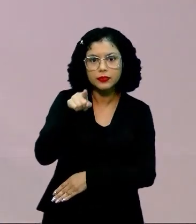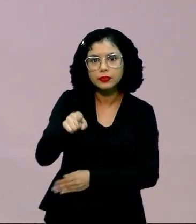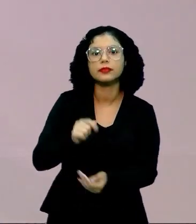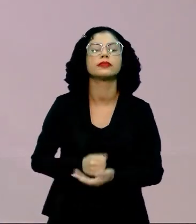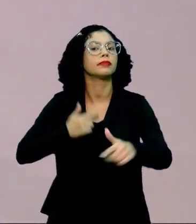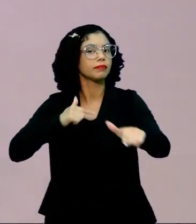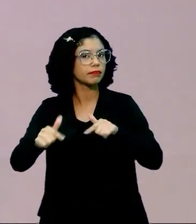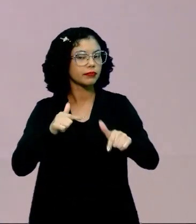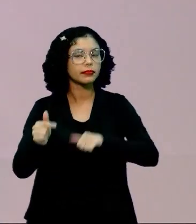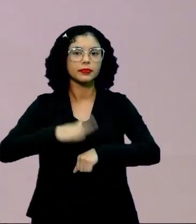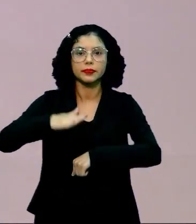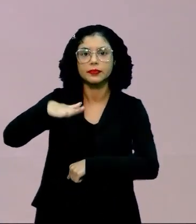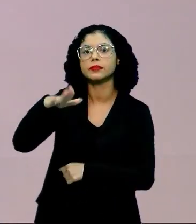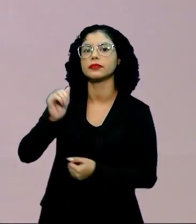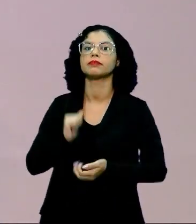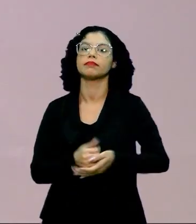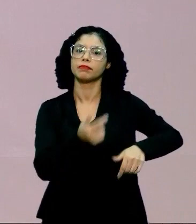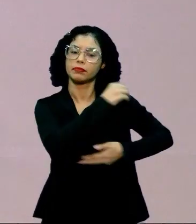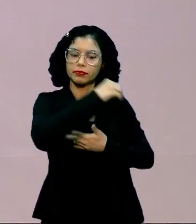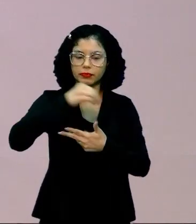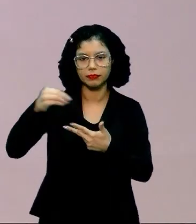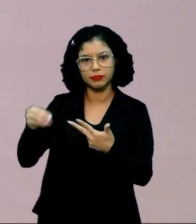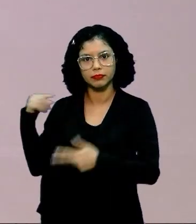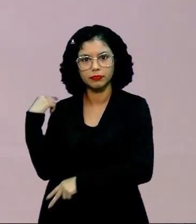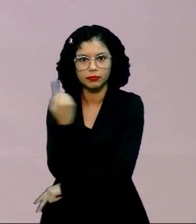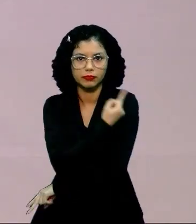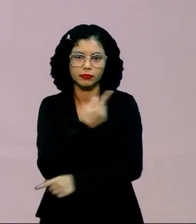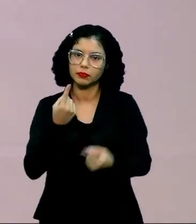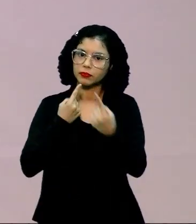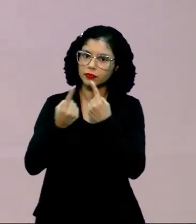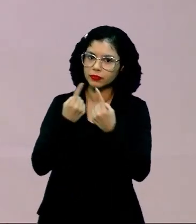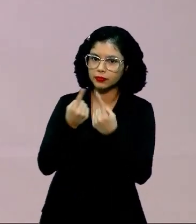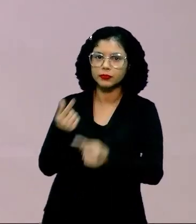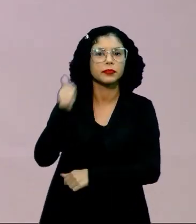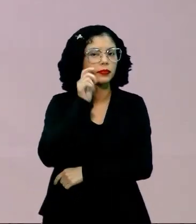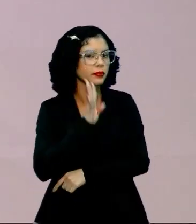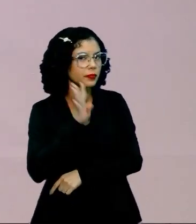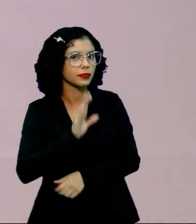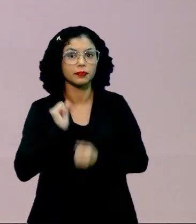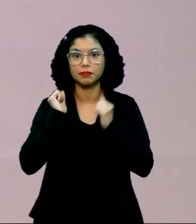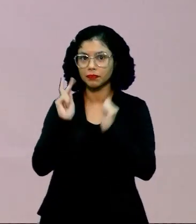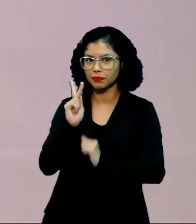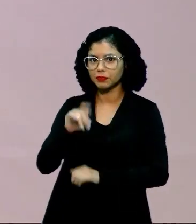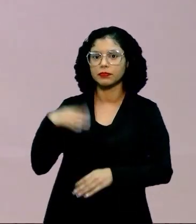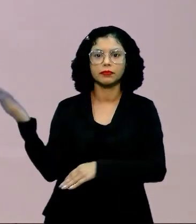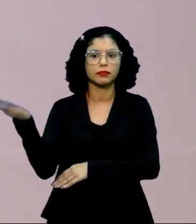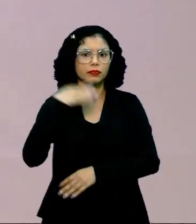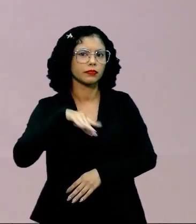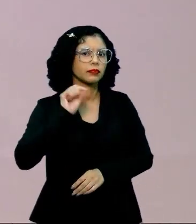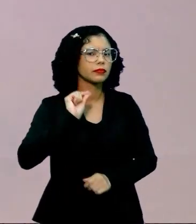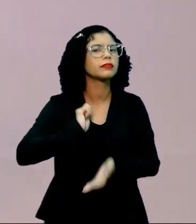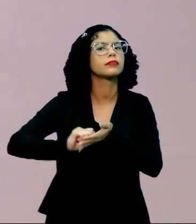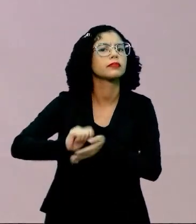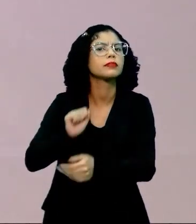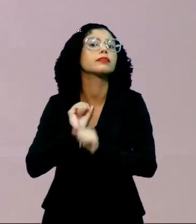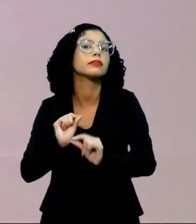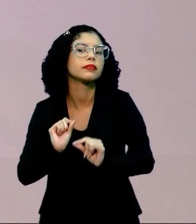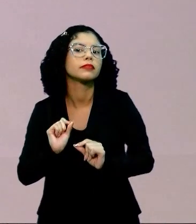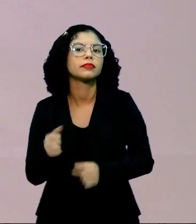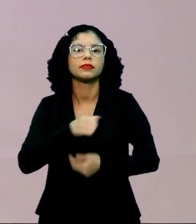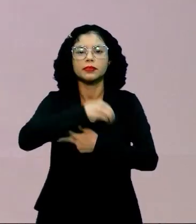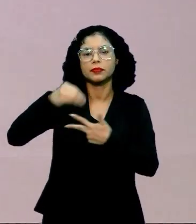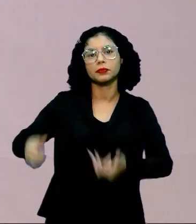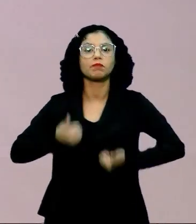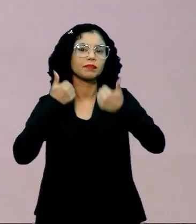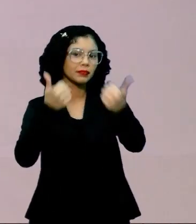vai trabalhar isso para o Enem, então agora a gente vai ter uma conversa, um papo muito legal. Ok? Então, o que você está esperando? Pré-ENEM